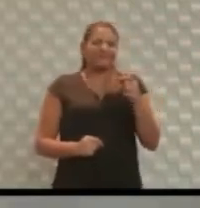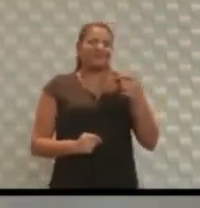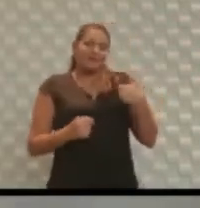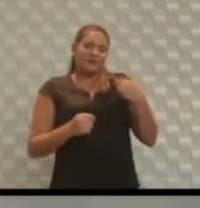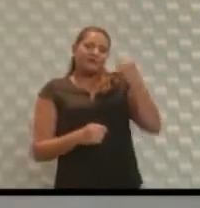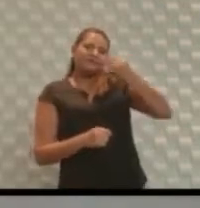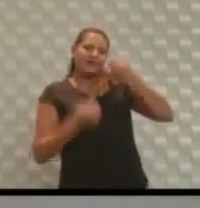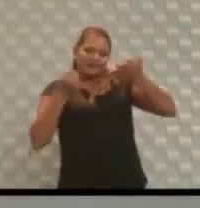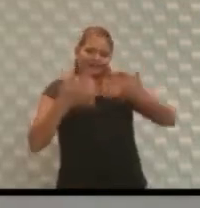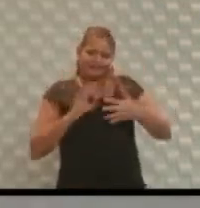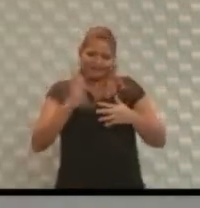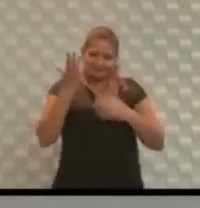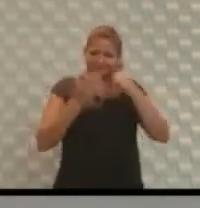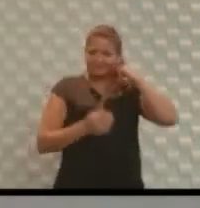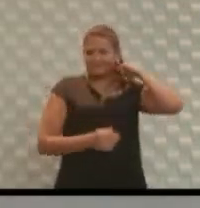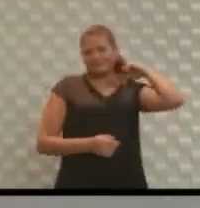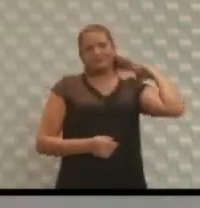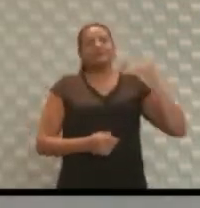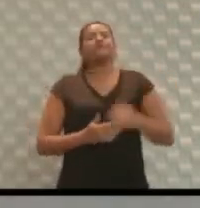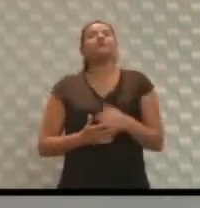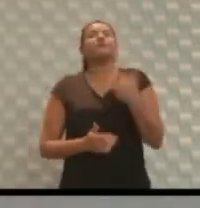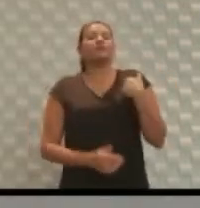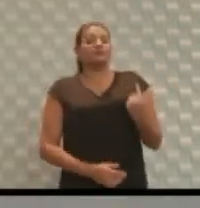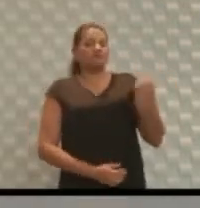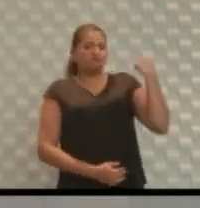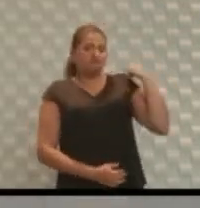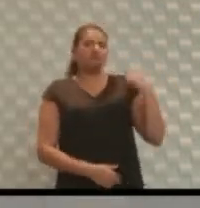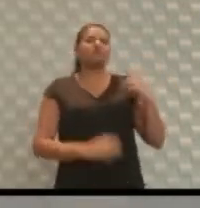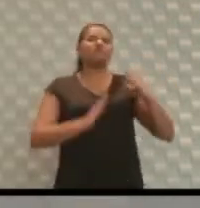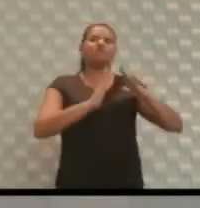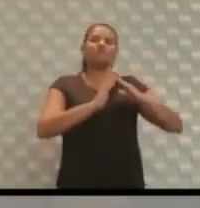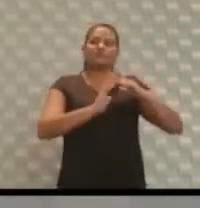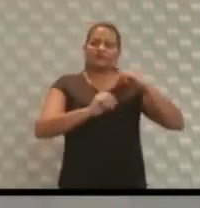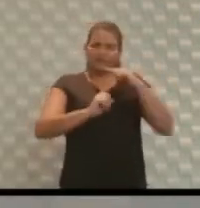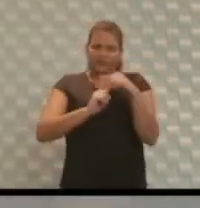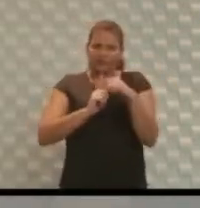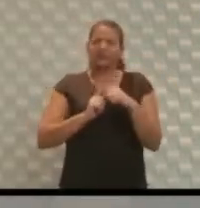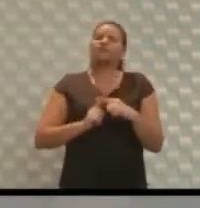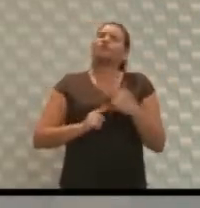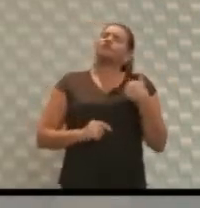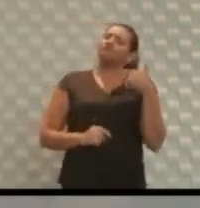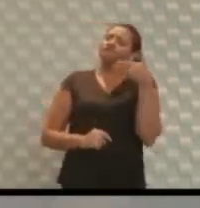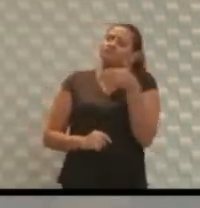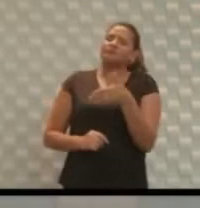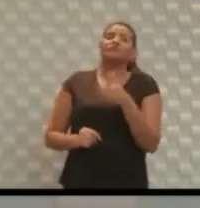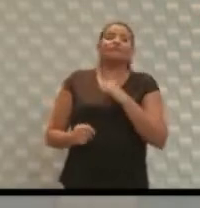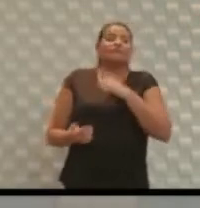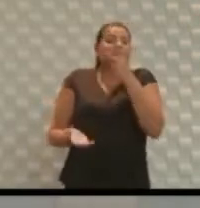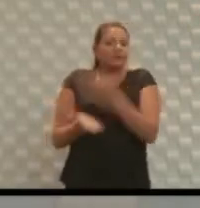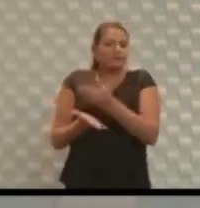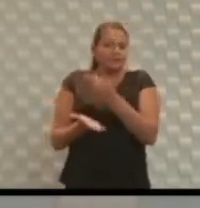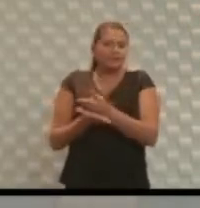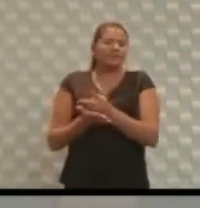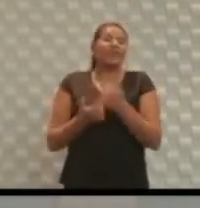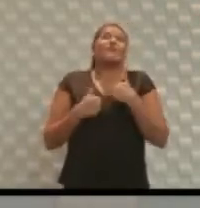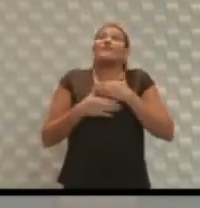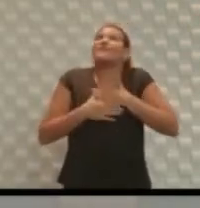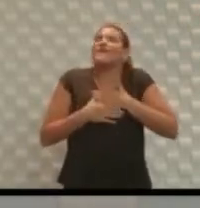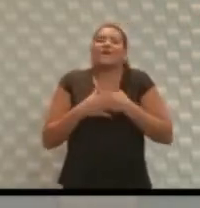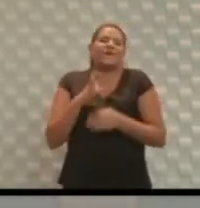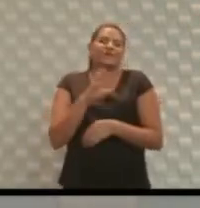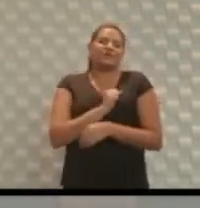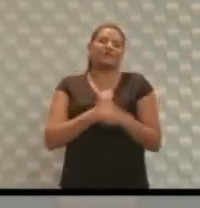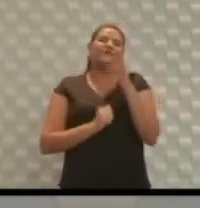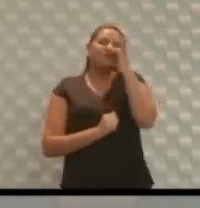interessante. Eu estava na igreja e sempre tem vasos de planta na igreja. Isso é coisa minha e eu gosto de